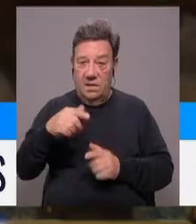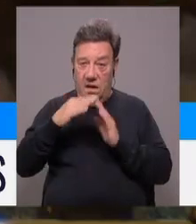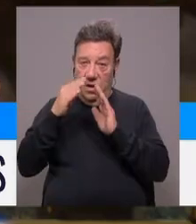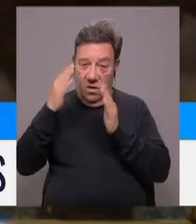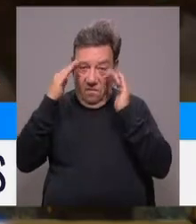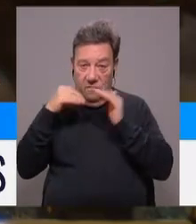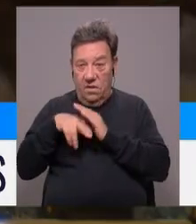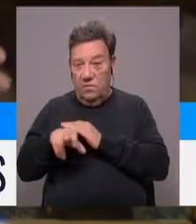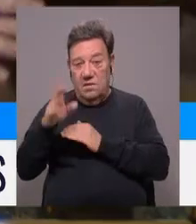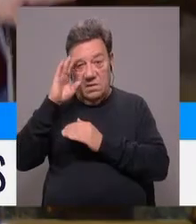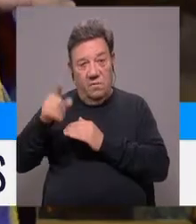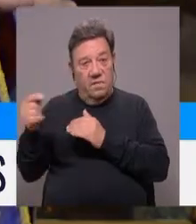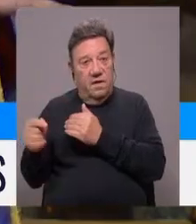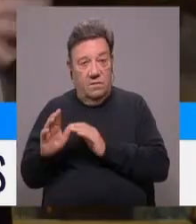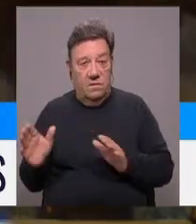que lá vai dentro.